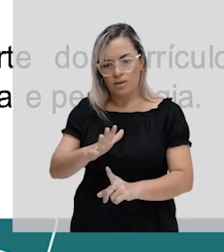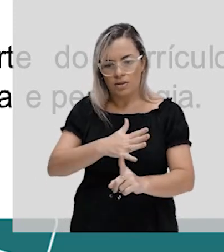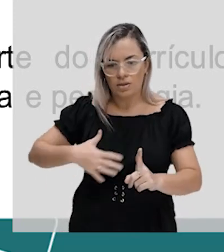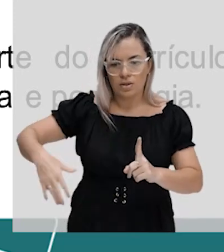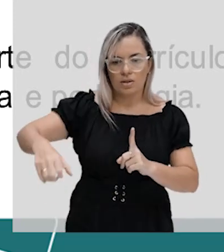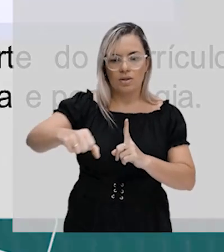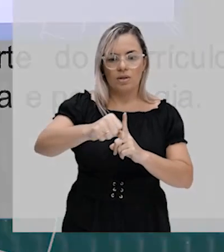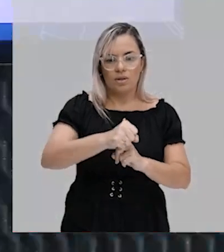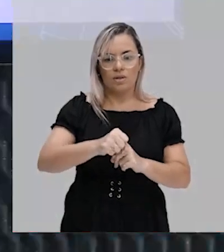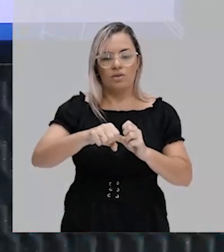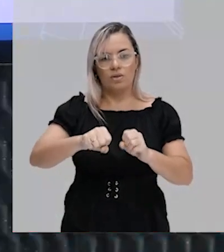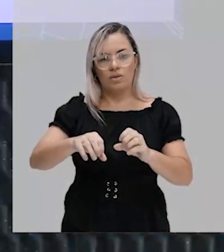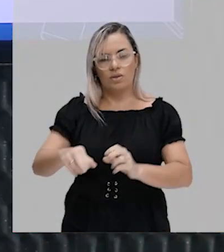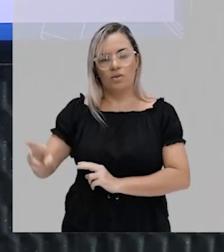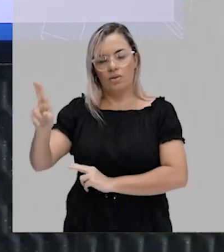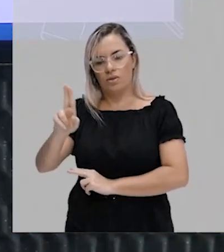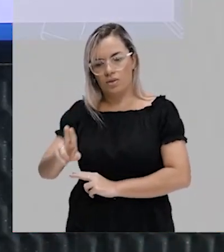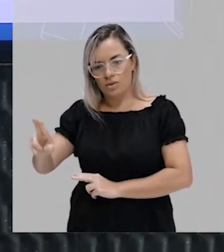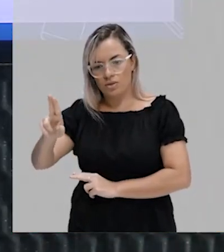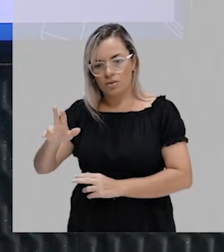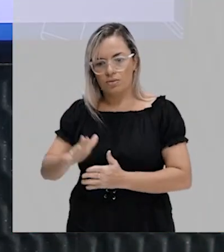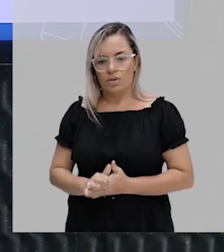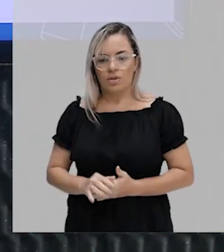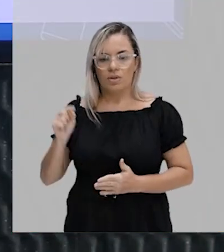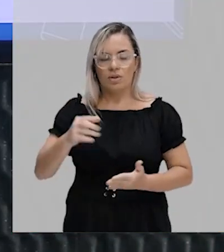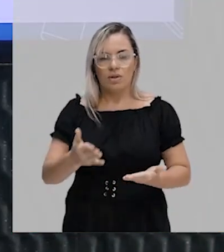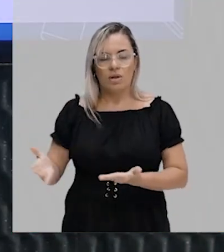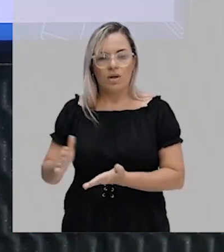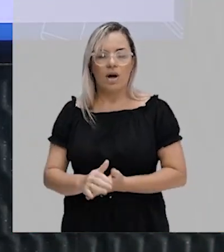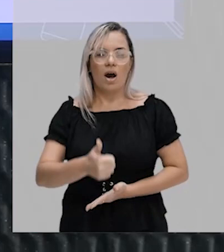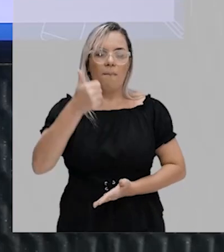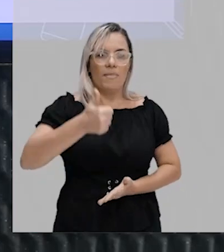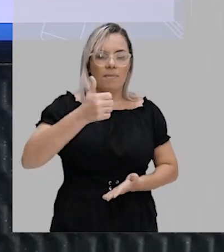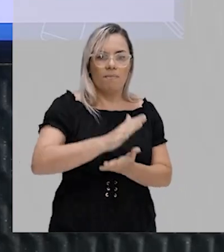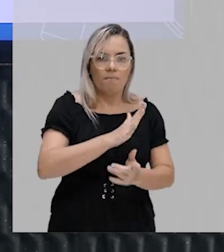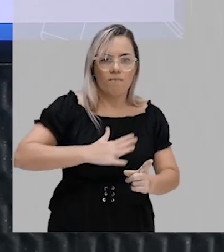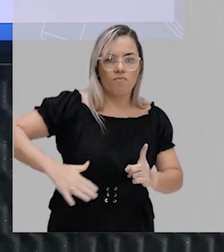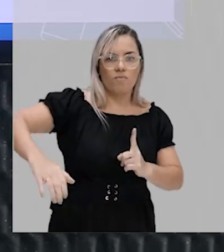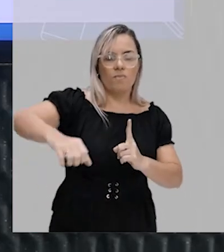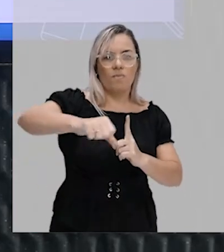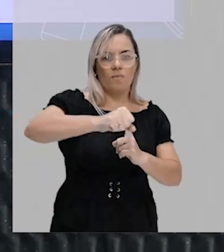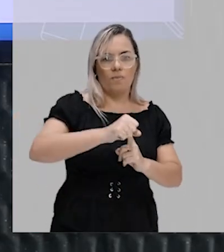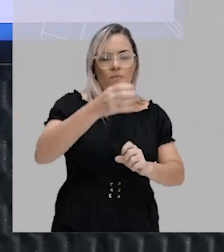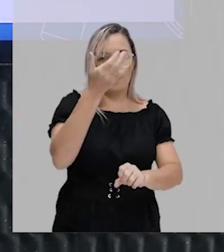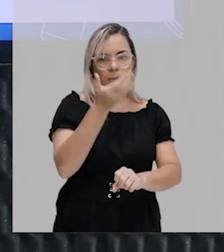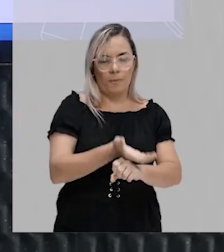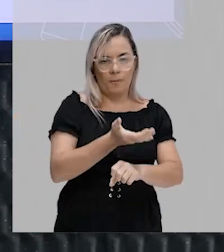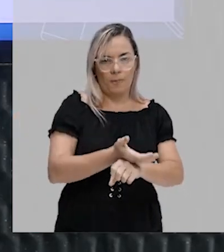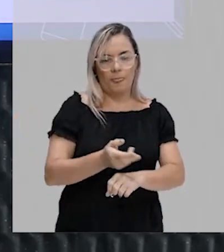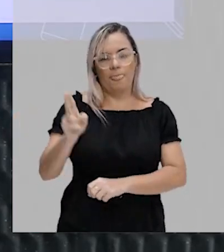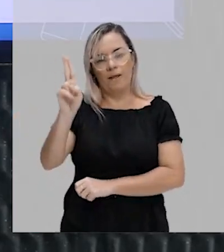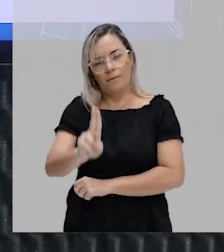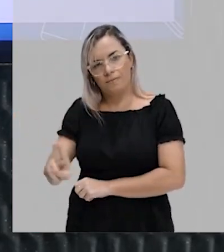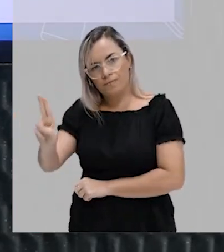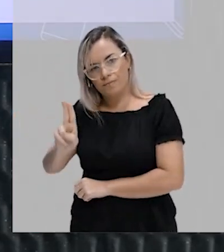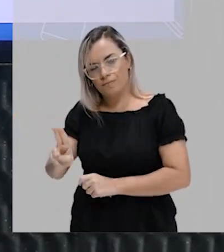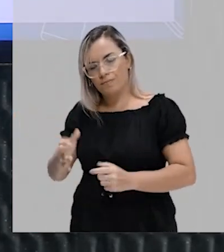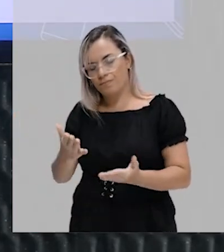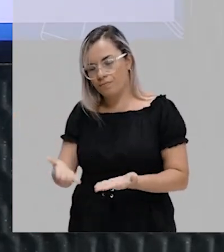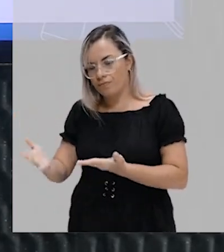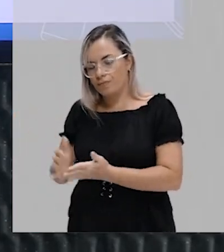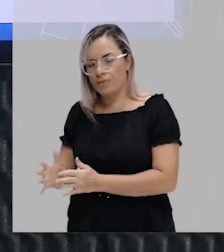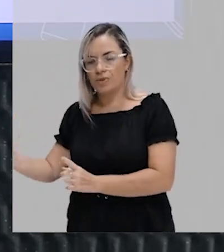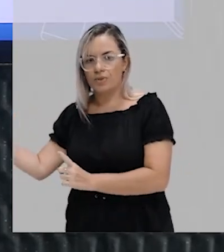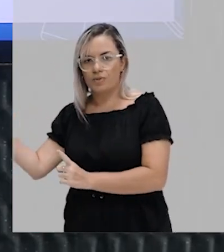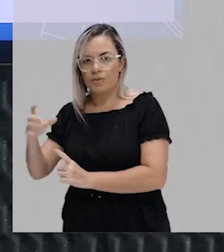Ou seja, a primeira vez que a sociologia foi trabalhada como disciplina numa universidade foi por obra de Émile